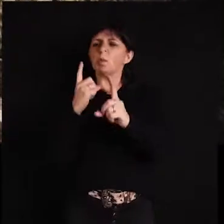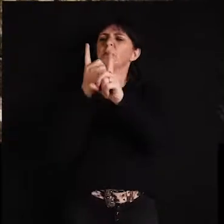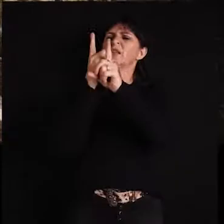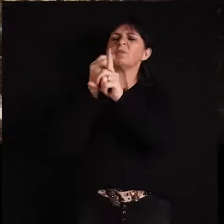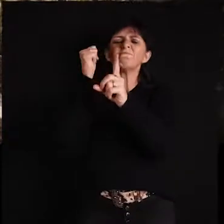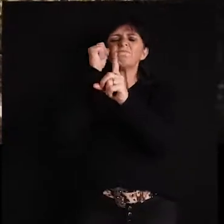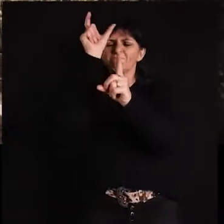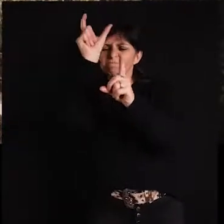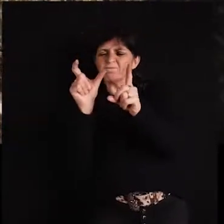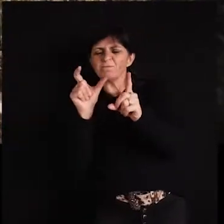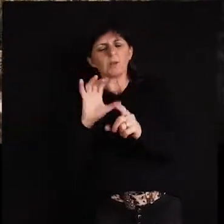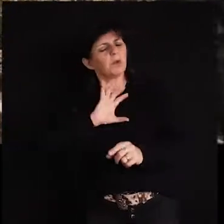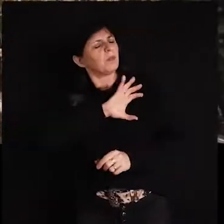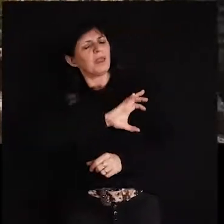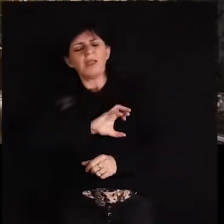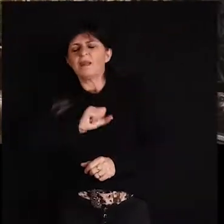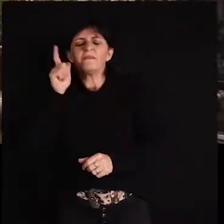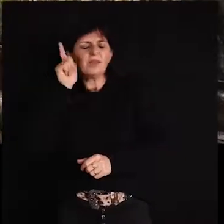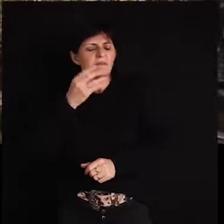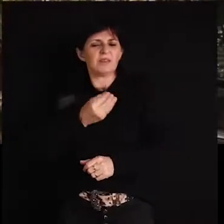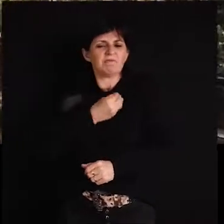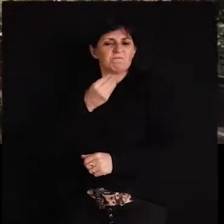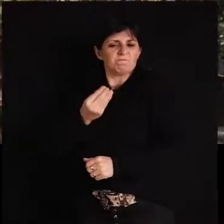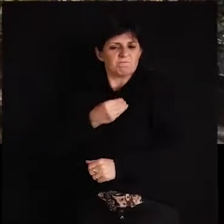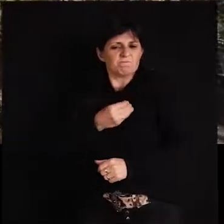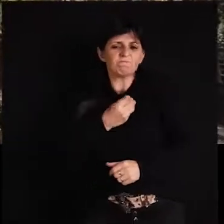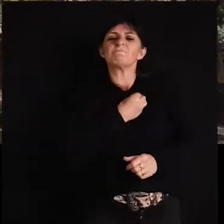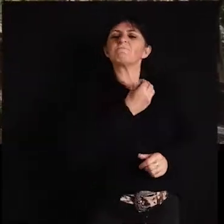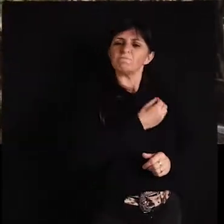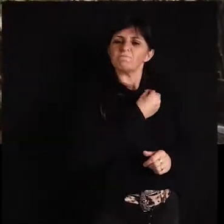entender, eu preciso desse amor pra poder viver.